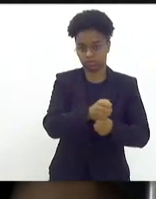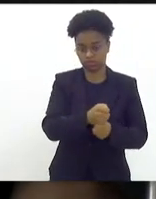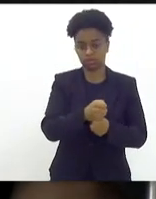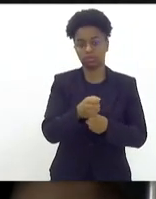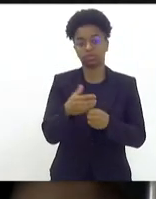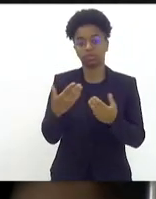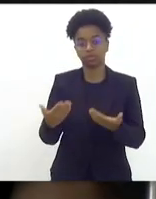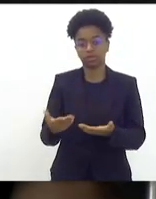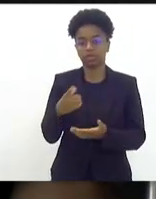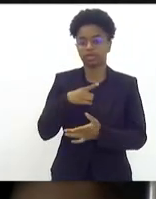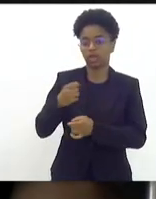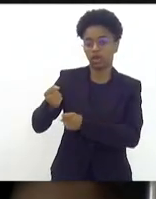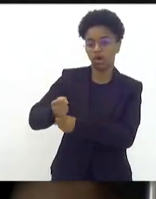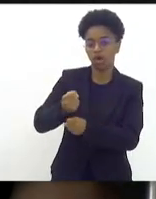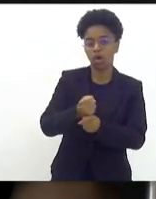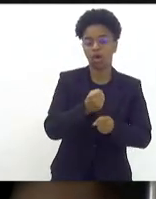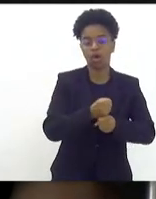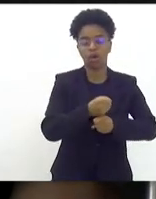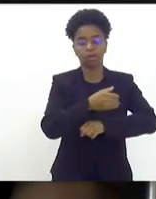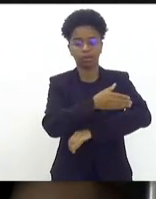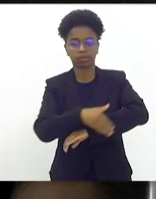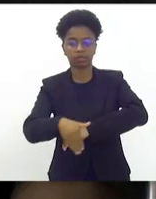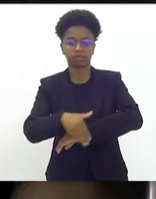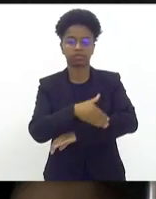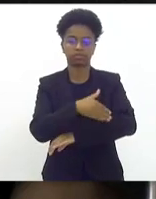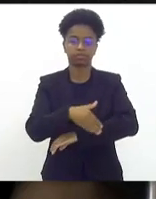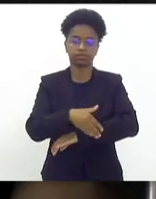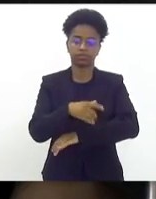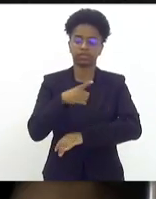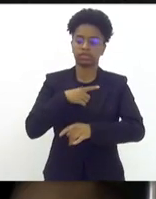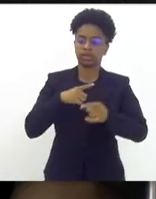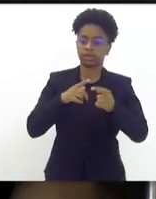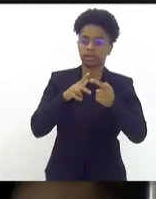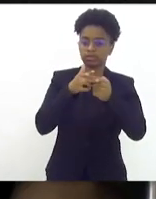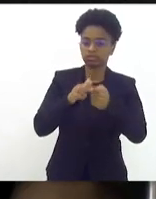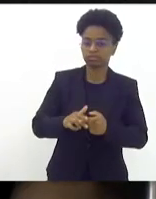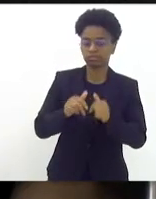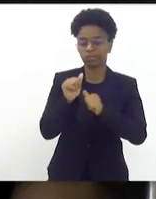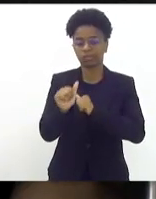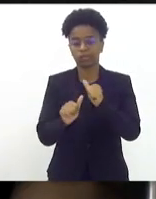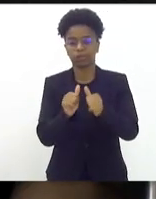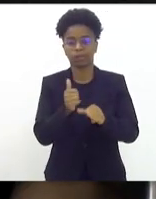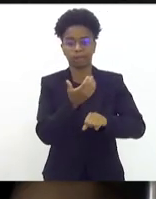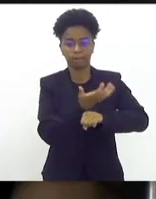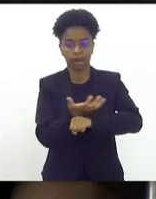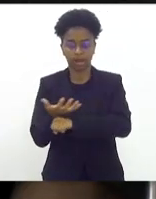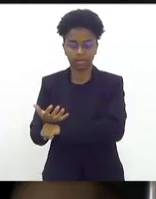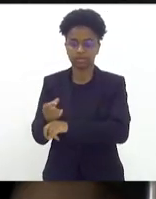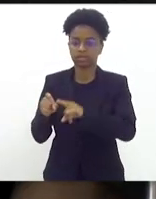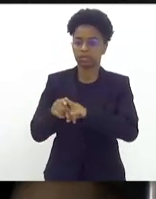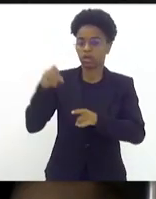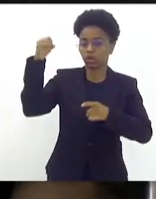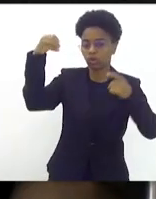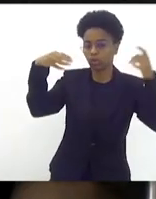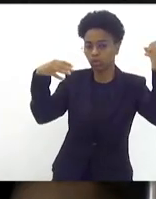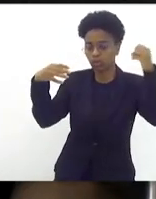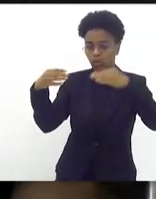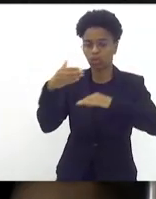de pavimentação de rua, reforma de praça, iluminação